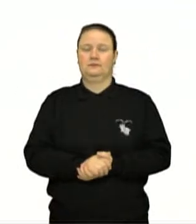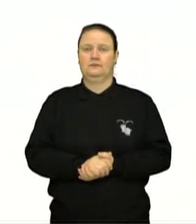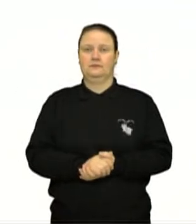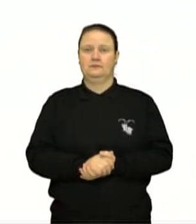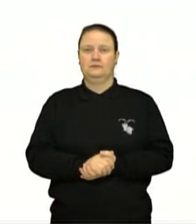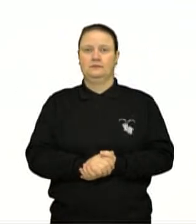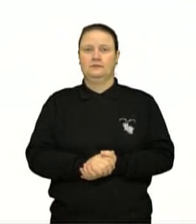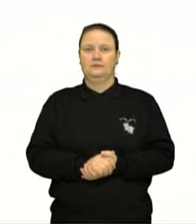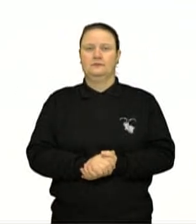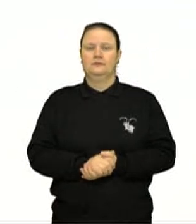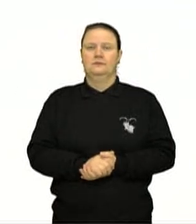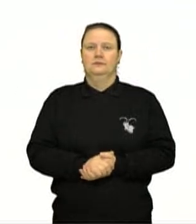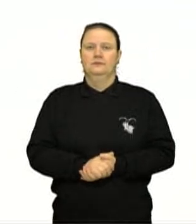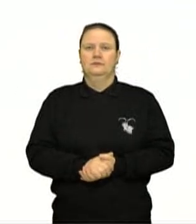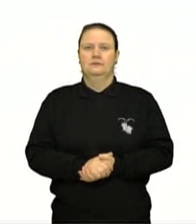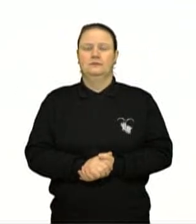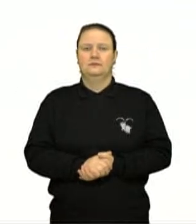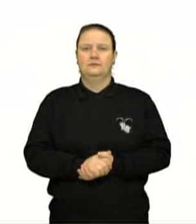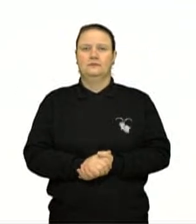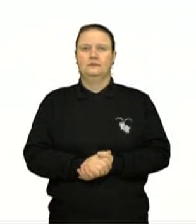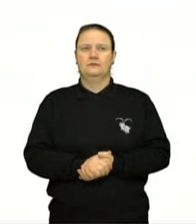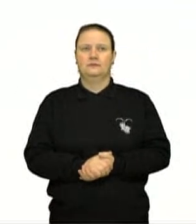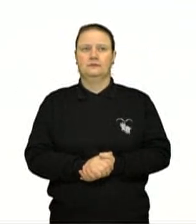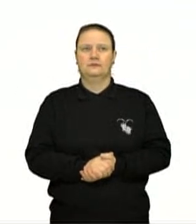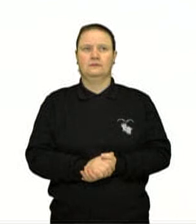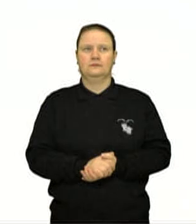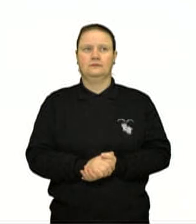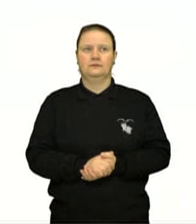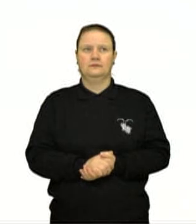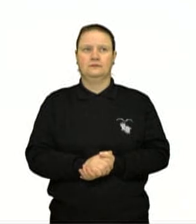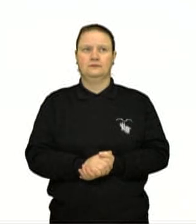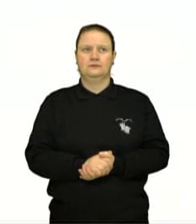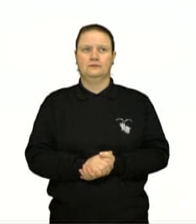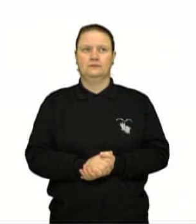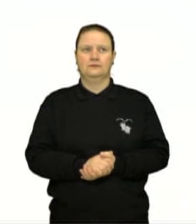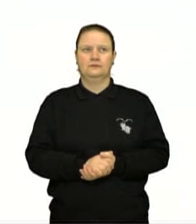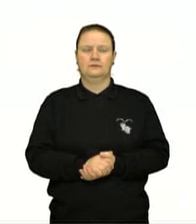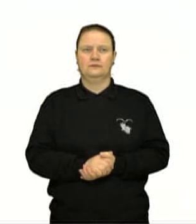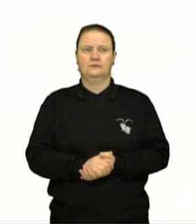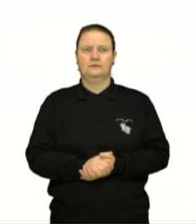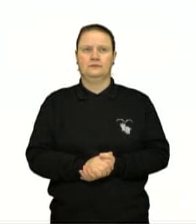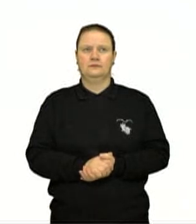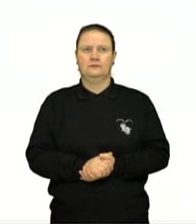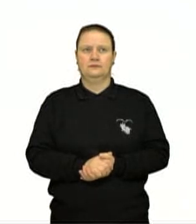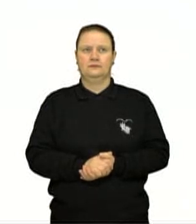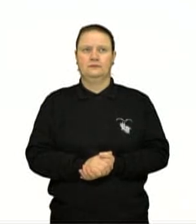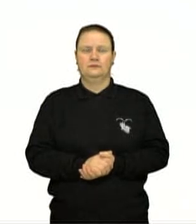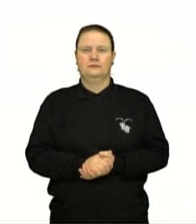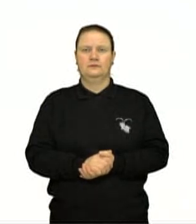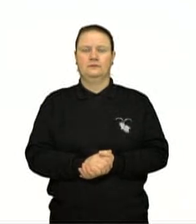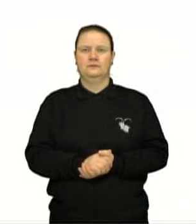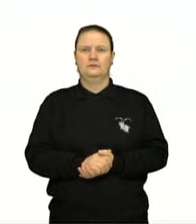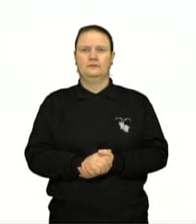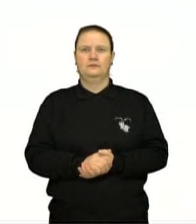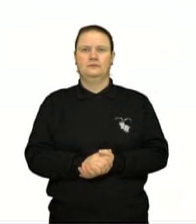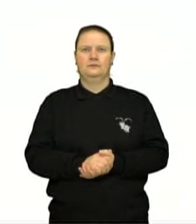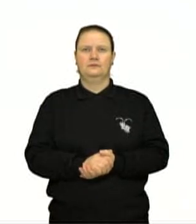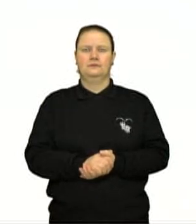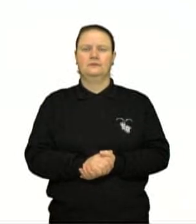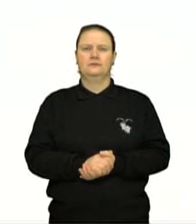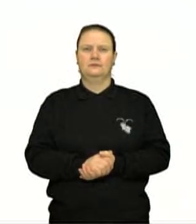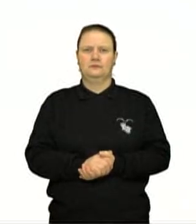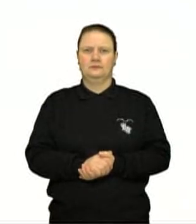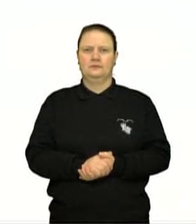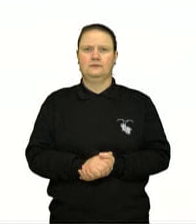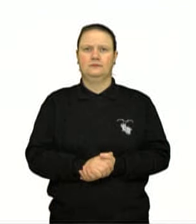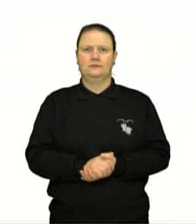causan malentendidos. En portugués como copa, exquisito y rato, justamente por la pronuncia